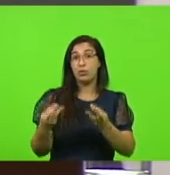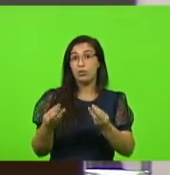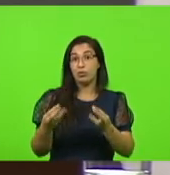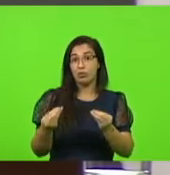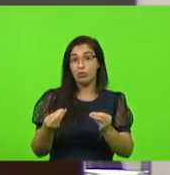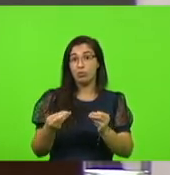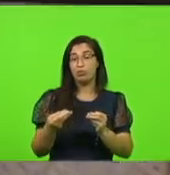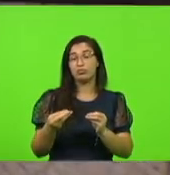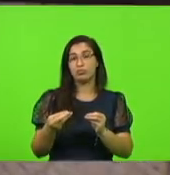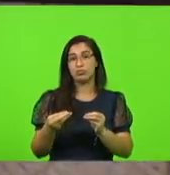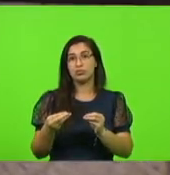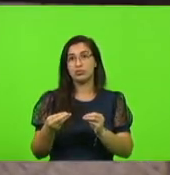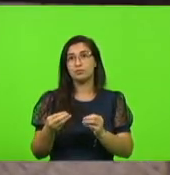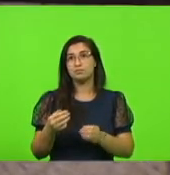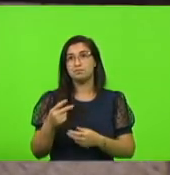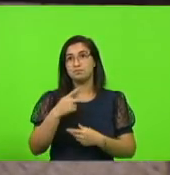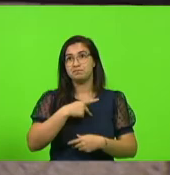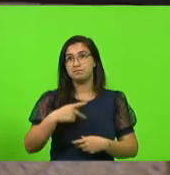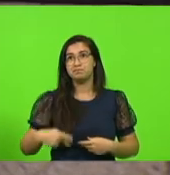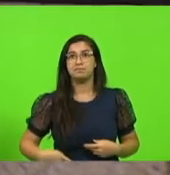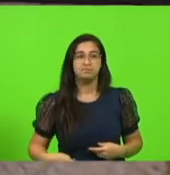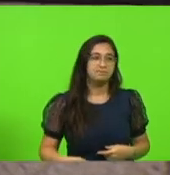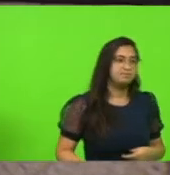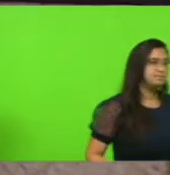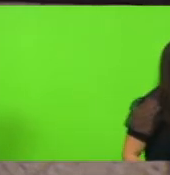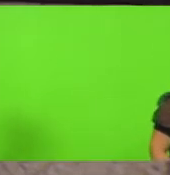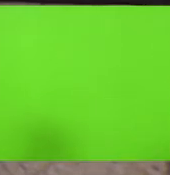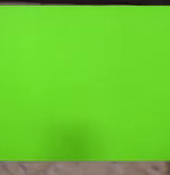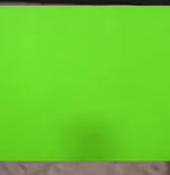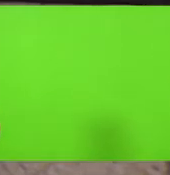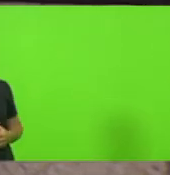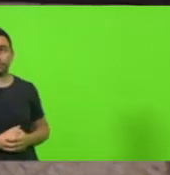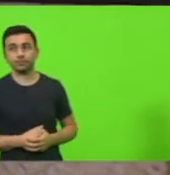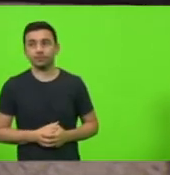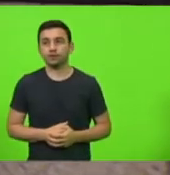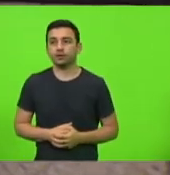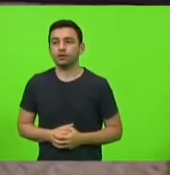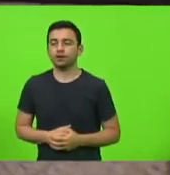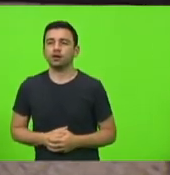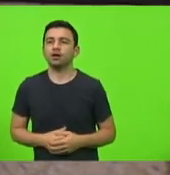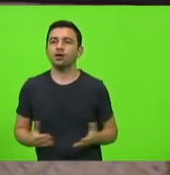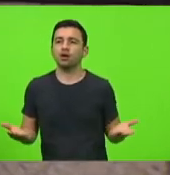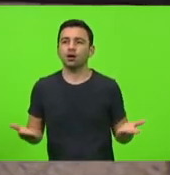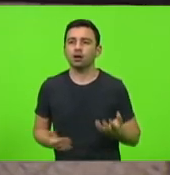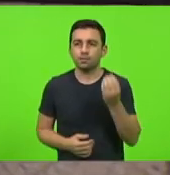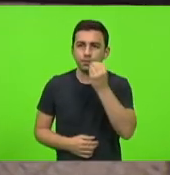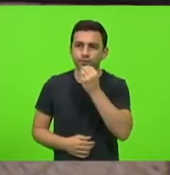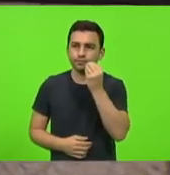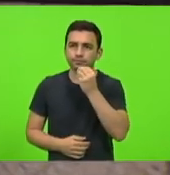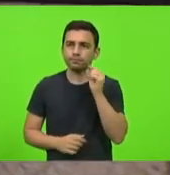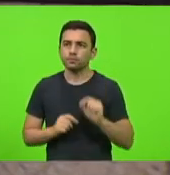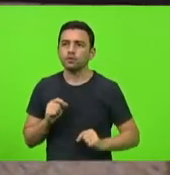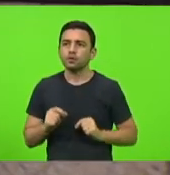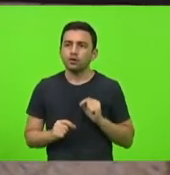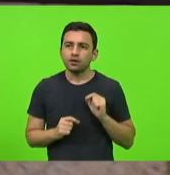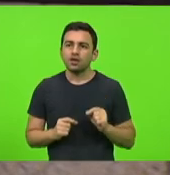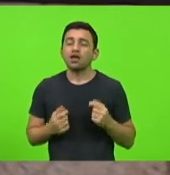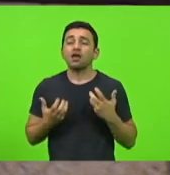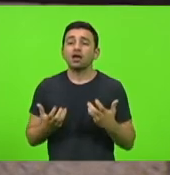deputado Ismael dos Santos. Presidente, aproveitando os 2 minutinhos, já que não vamos ter o horário dos partidos, eu gostaria apenas de fazer aqui